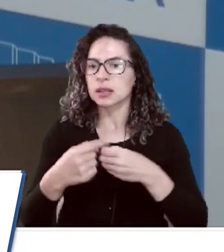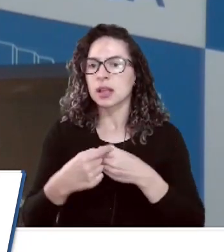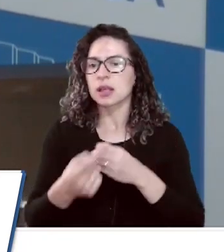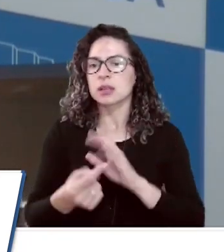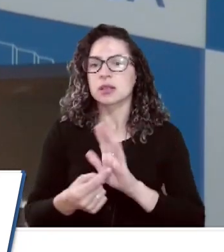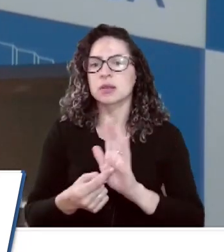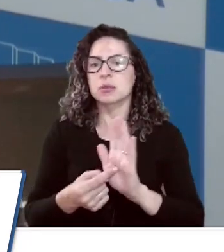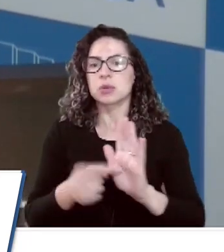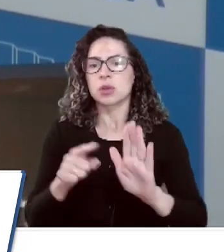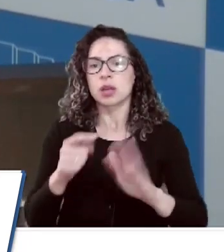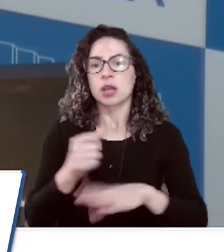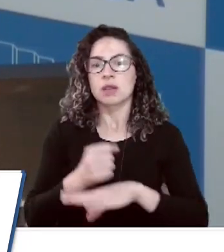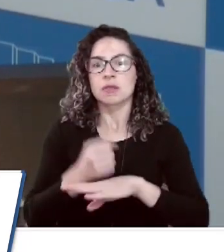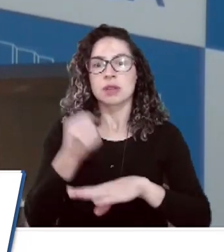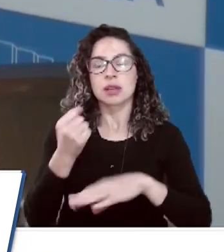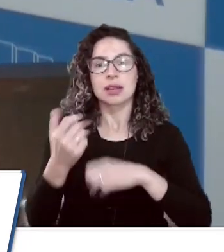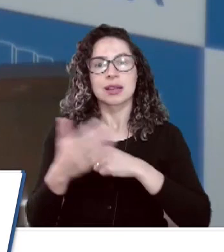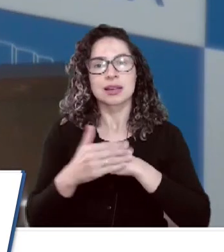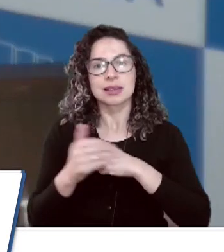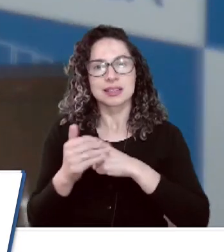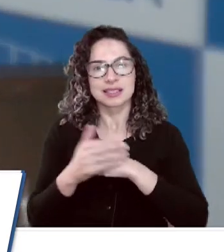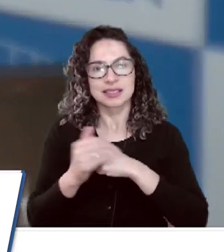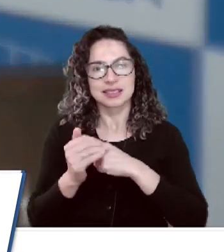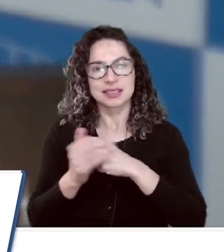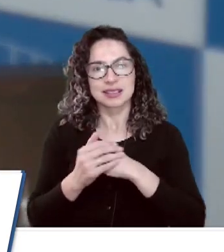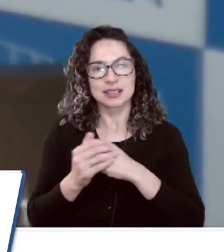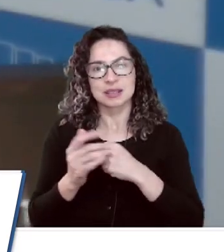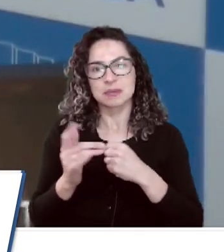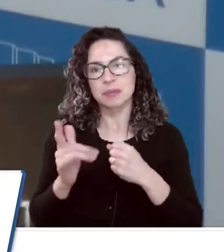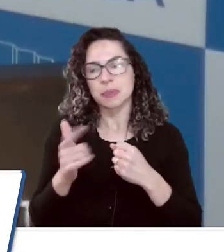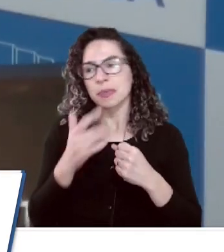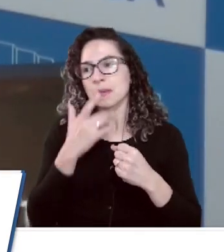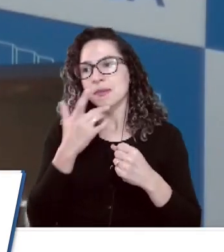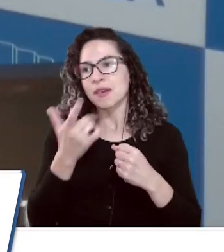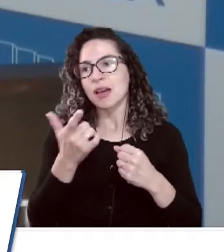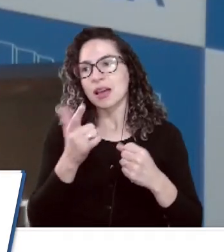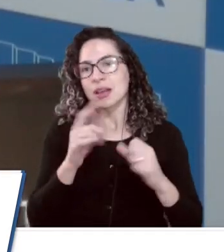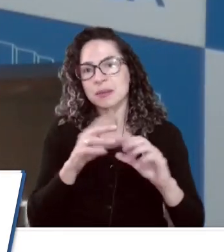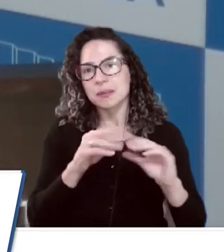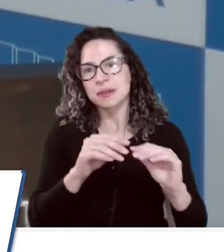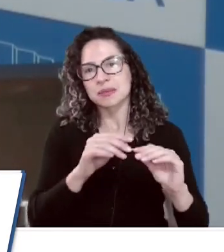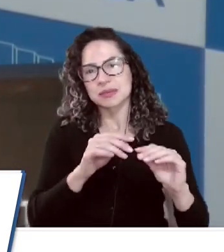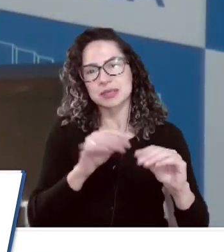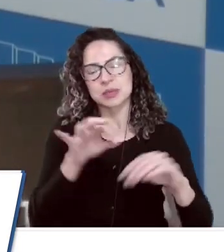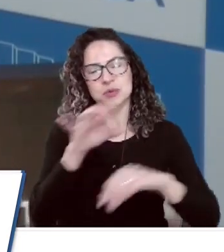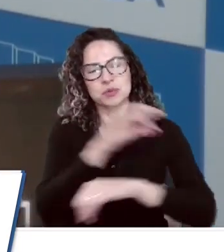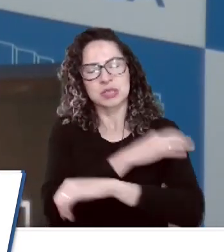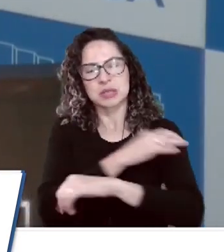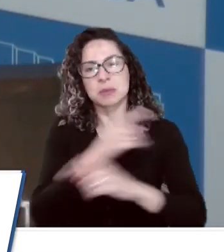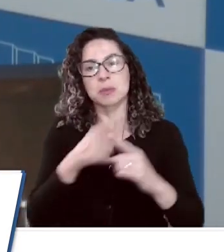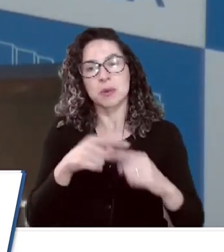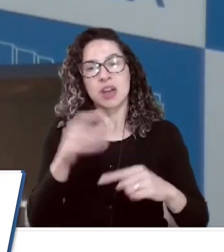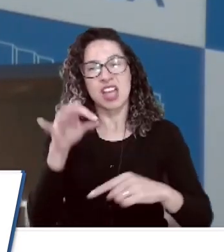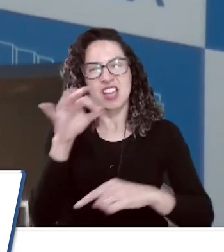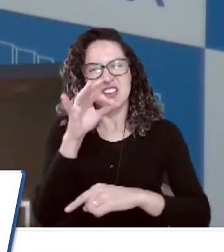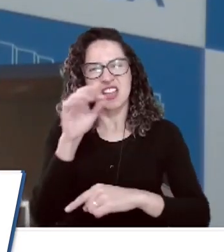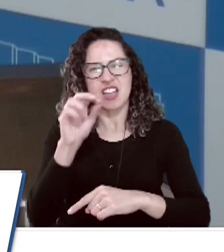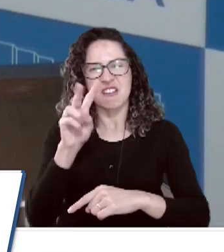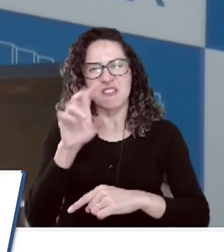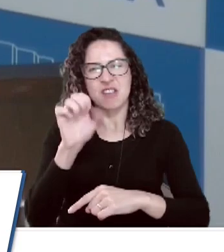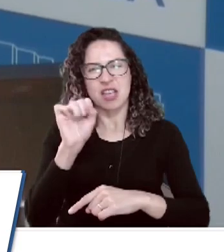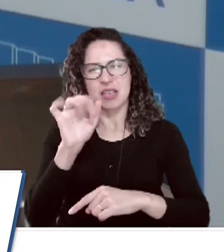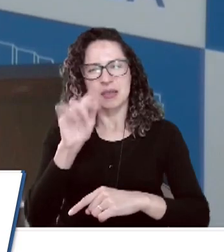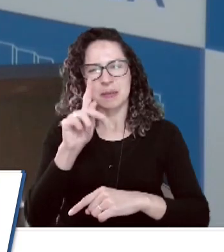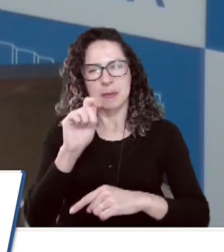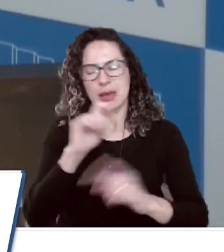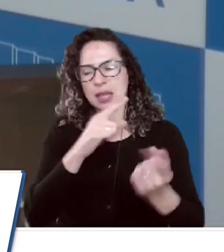Franca é querida. E não dá para falar que ele mexeu no vespeiro, porque a Vespa, ela ataca. A gente simplesmente